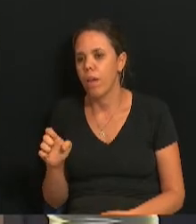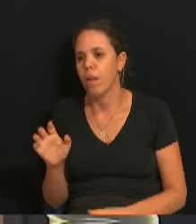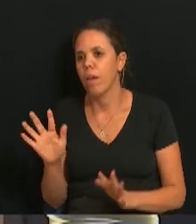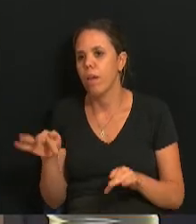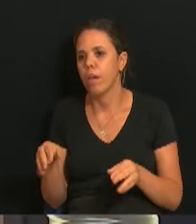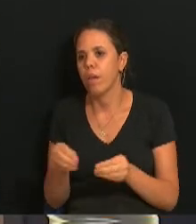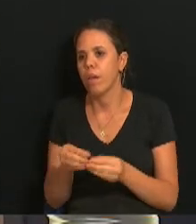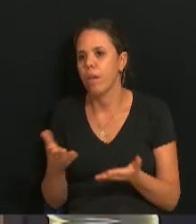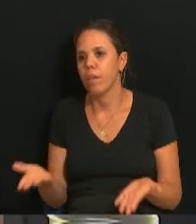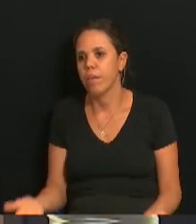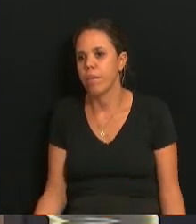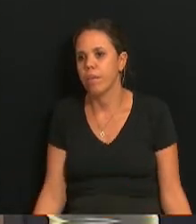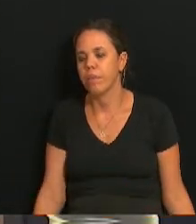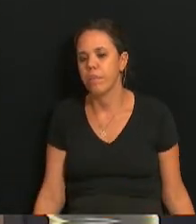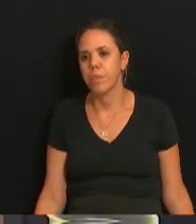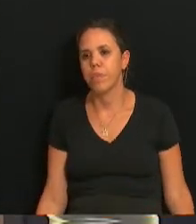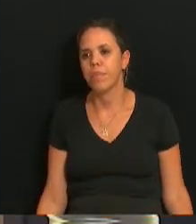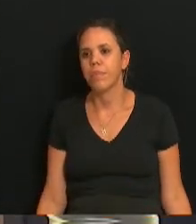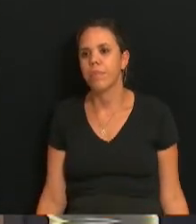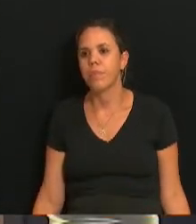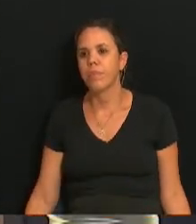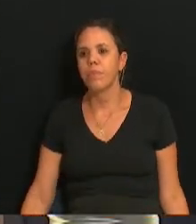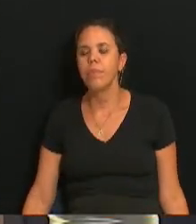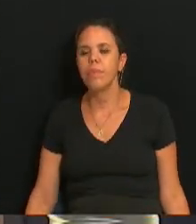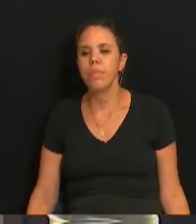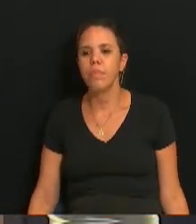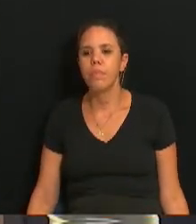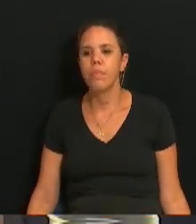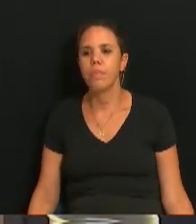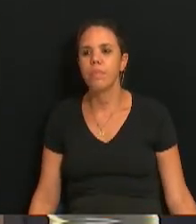considerações. Obrigada mais uma vez.